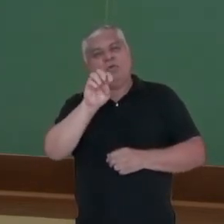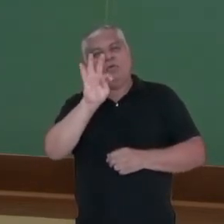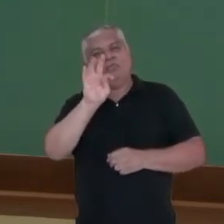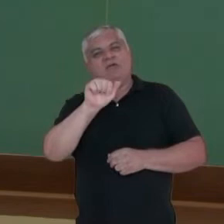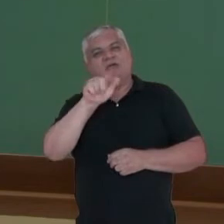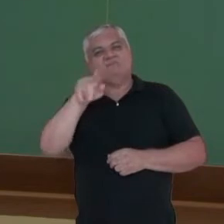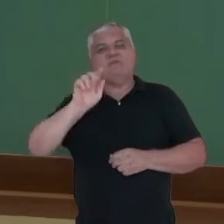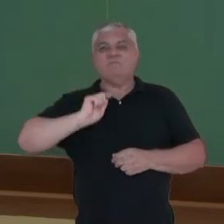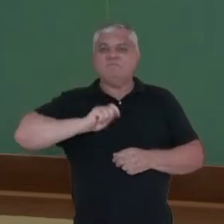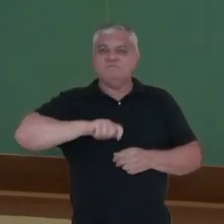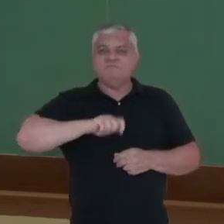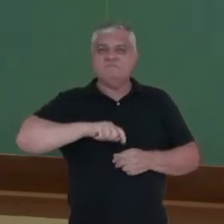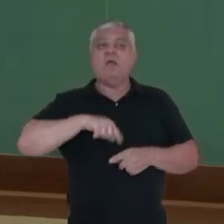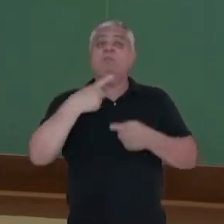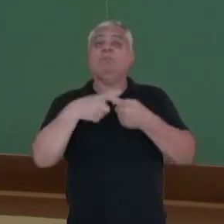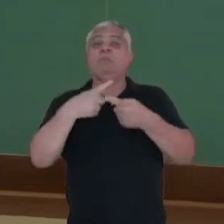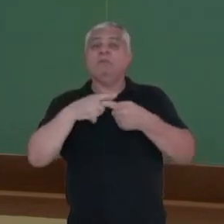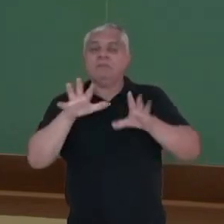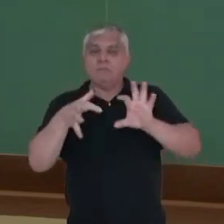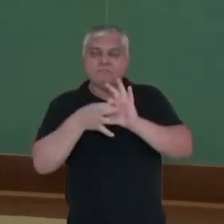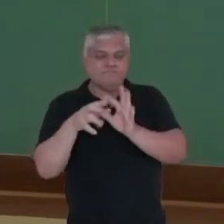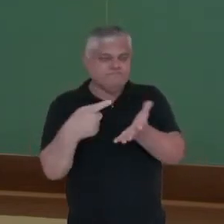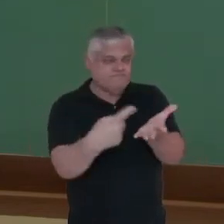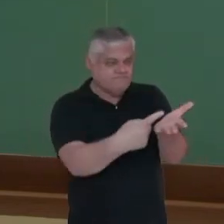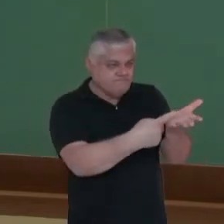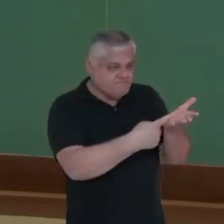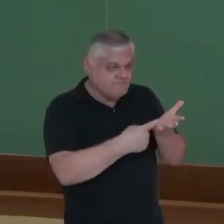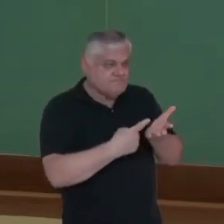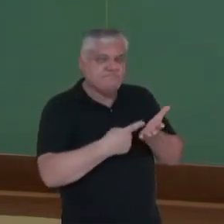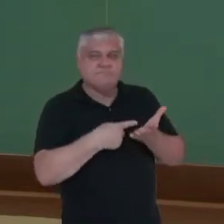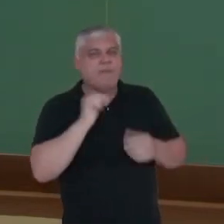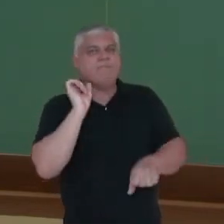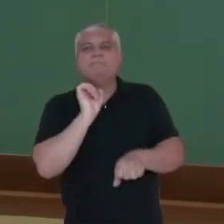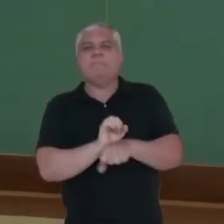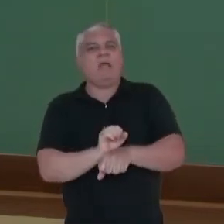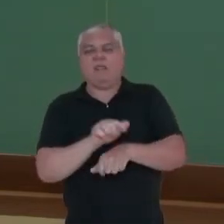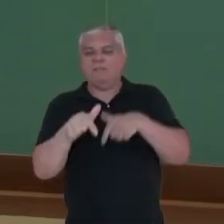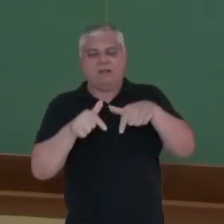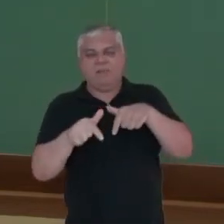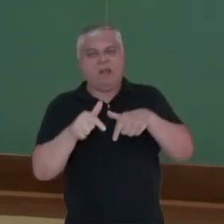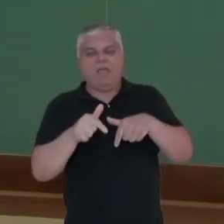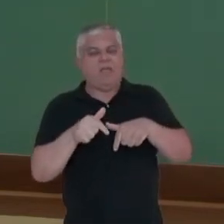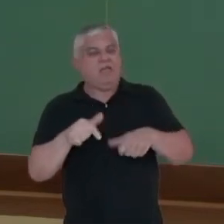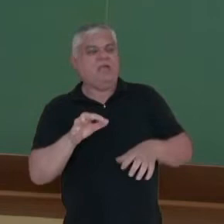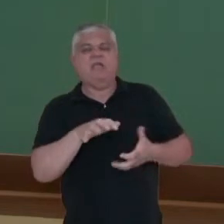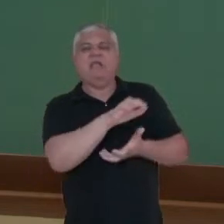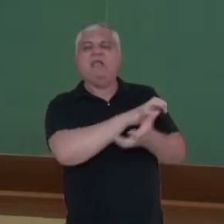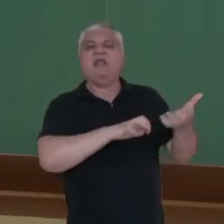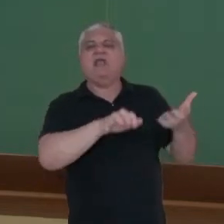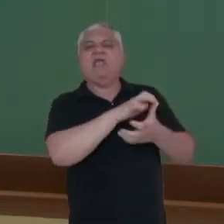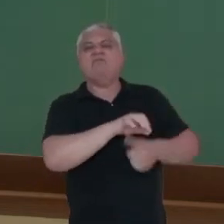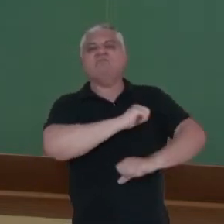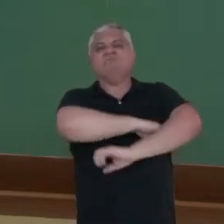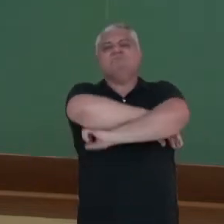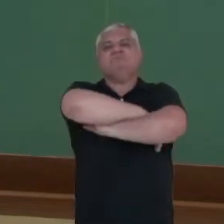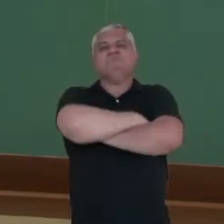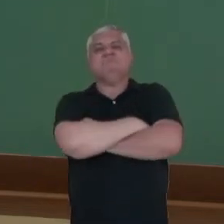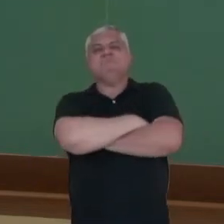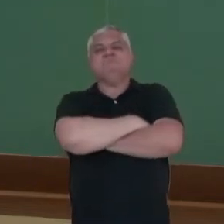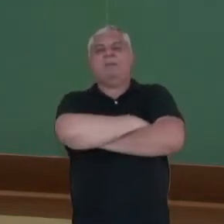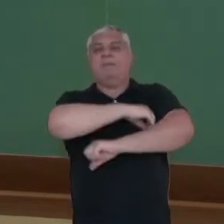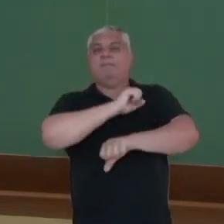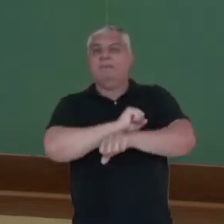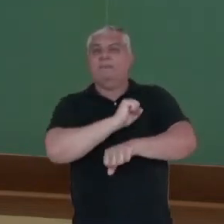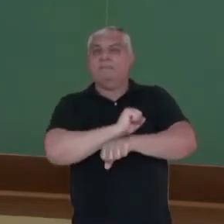que a união deles se recusar a trabalhar, a greve, poderia forçar os chefes a conceder a